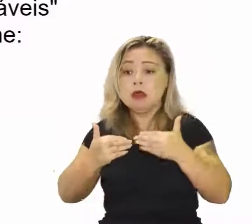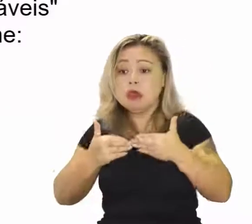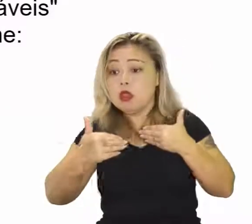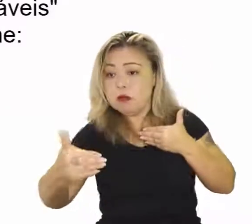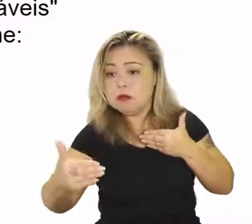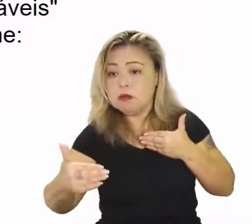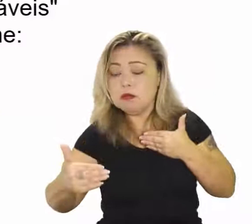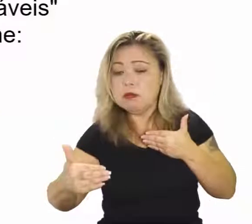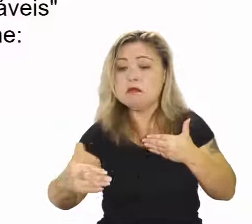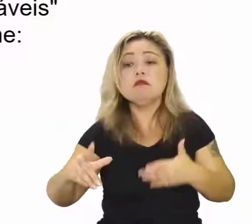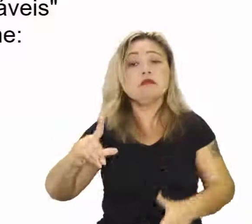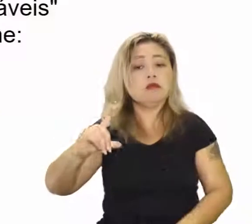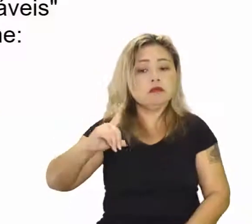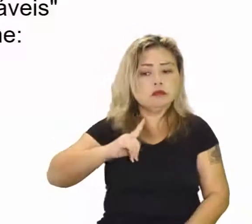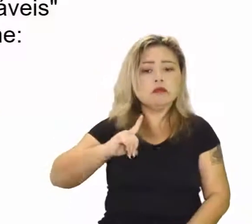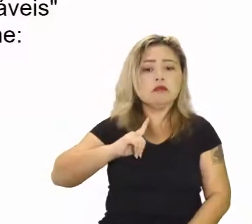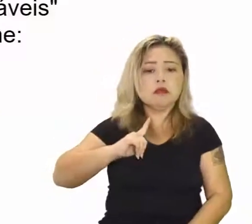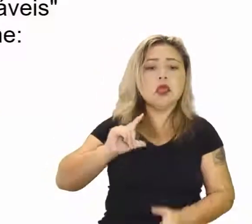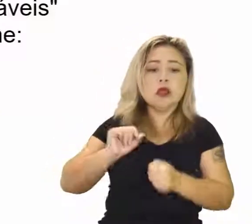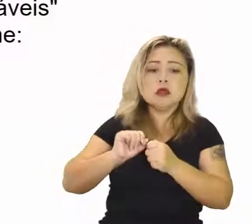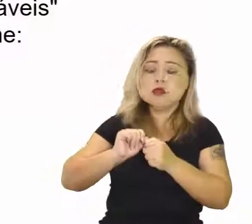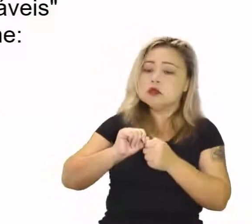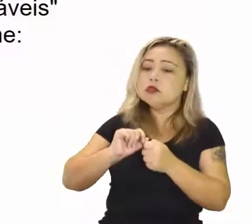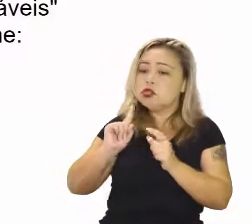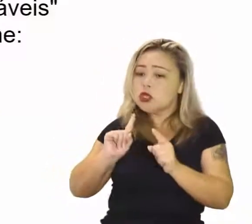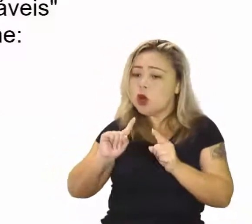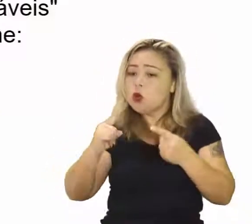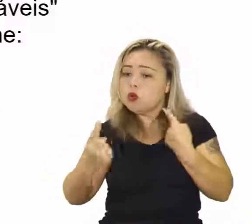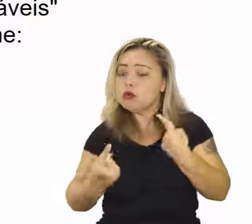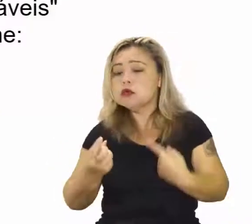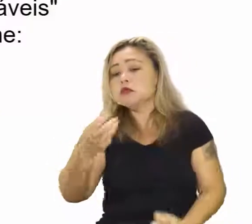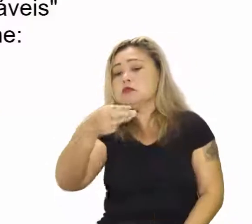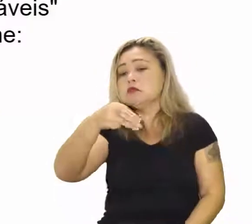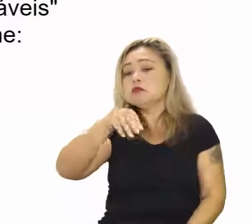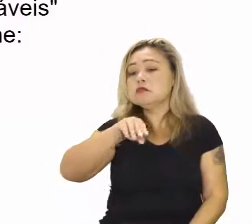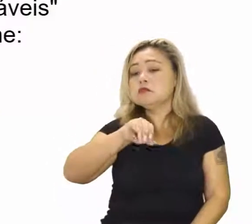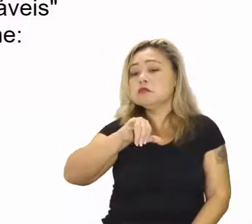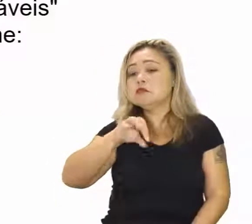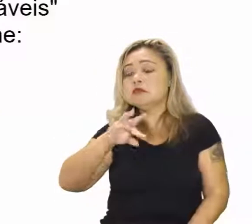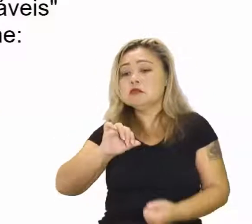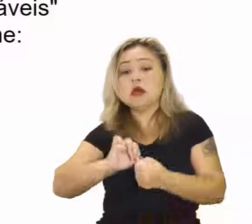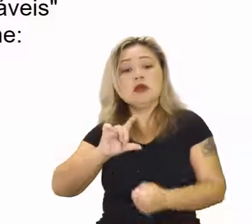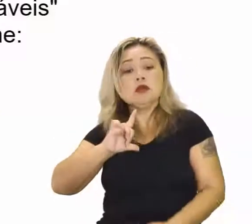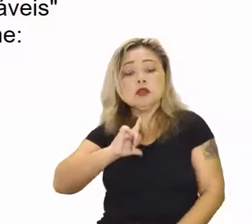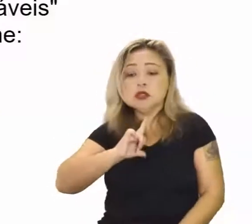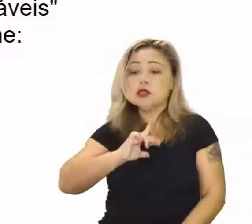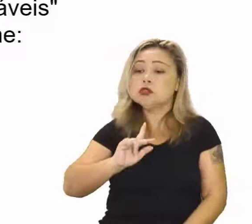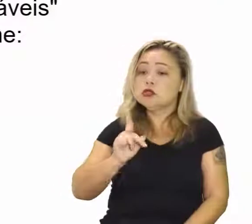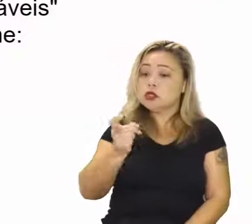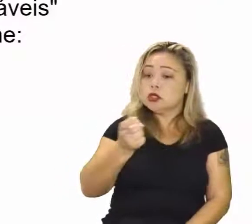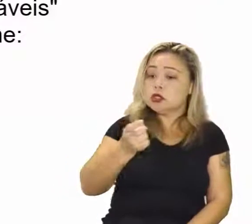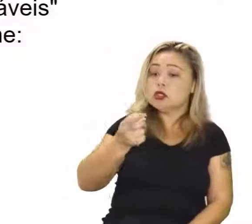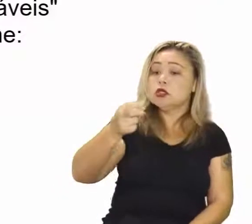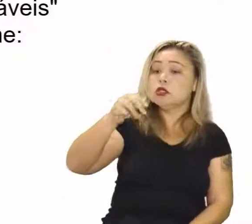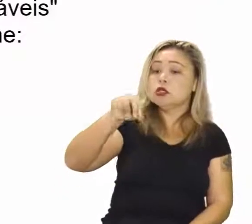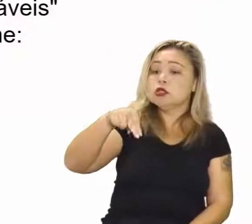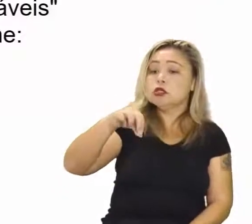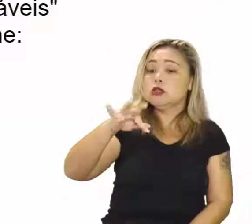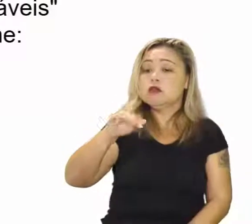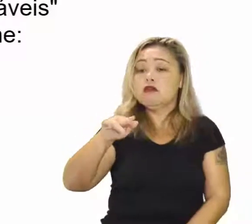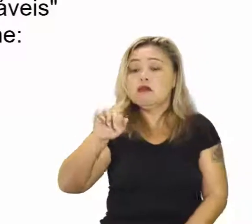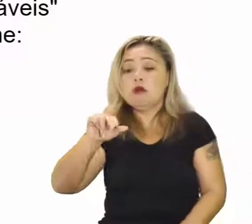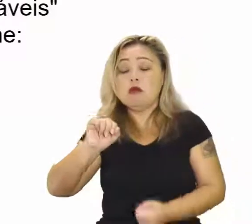Então, havia um antissemitismo, havia uma xenofobia contra outros